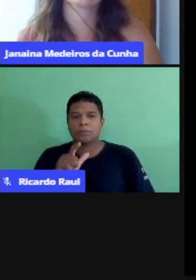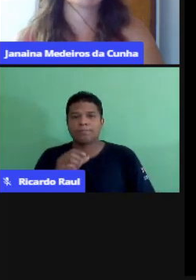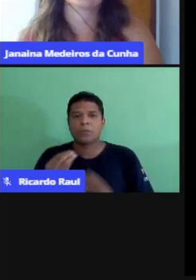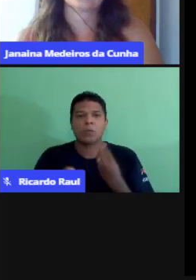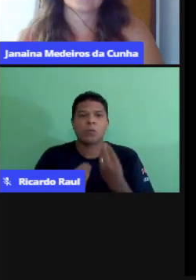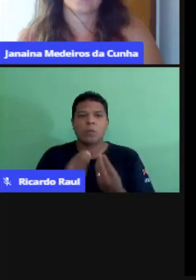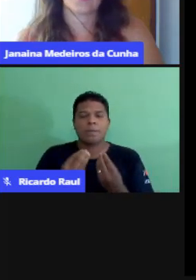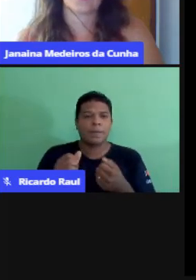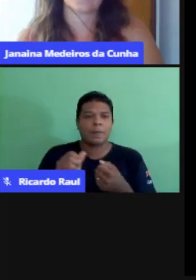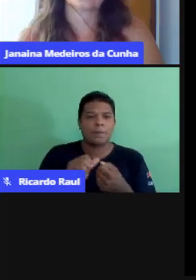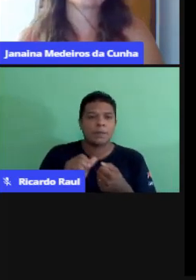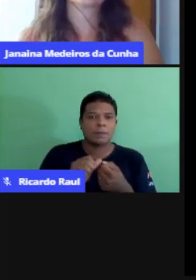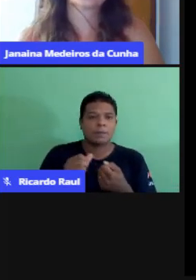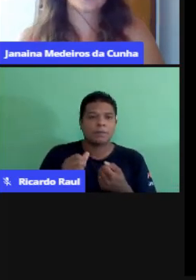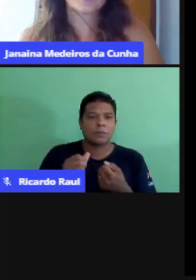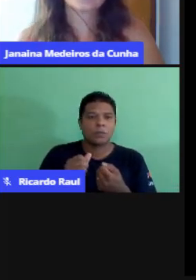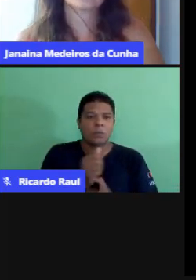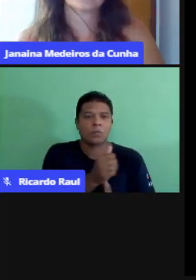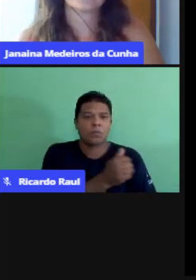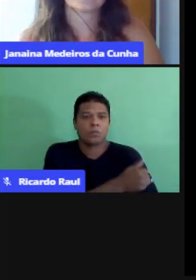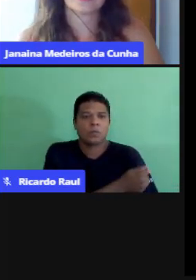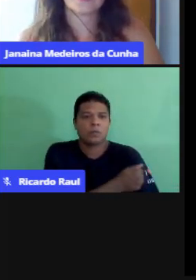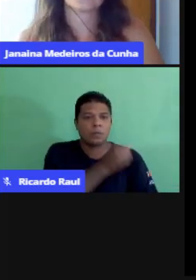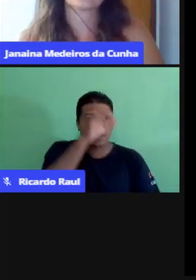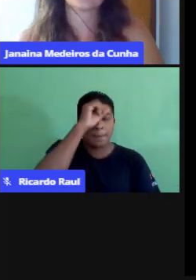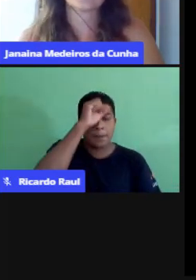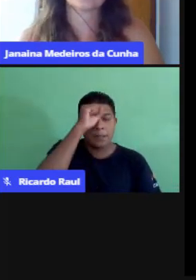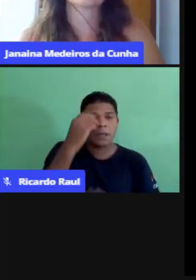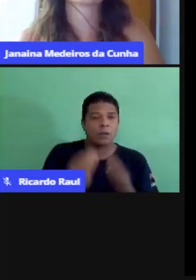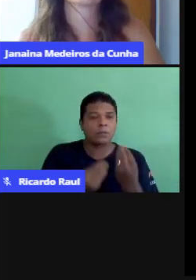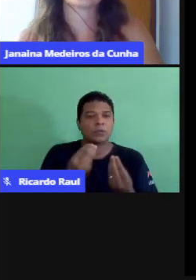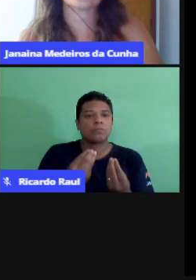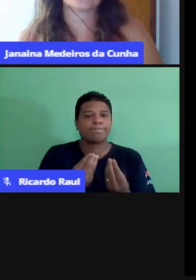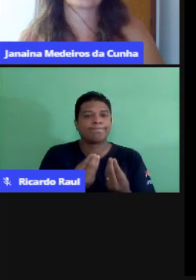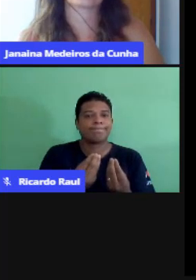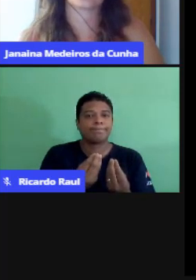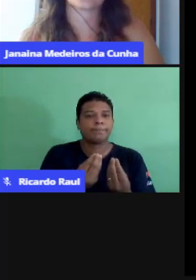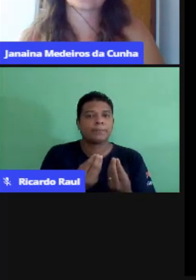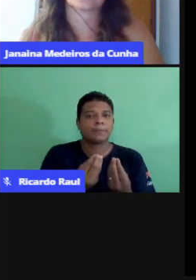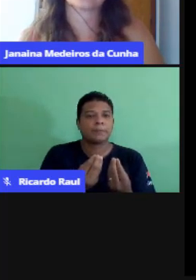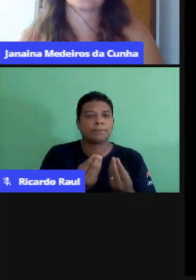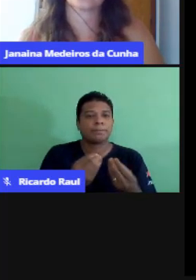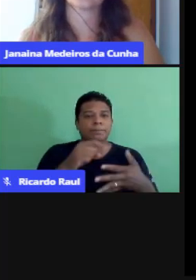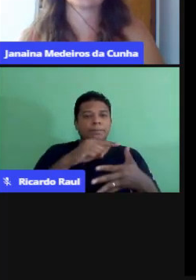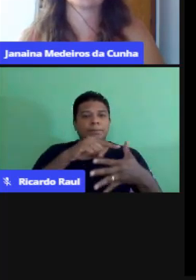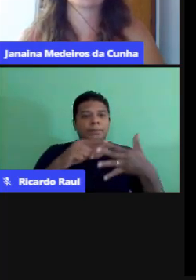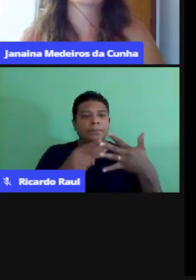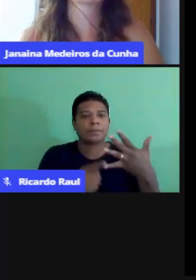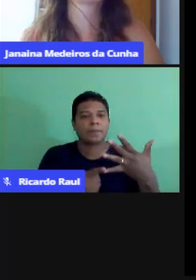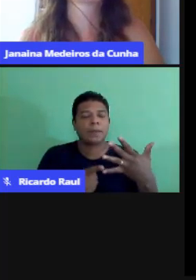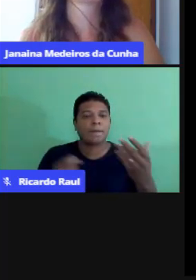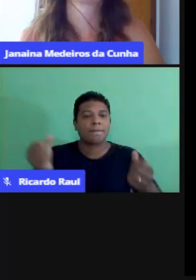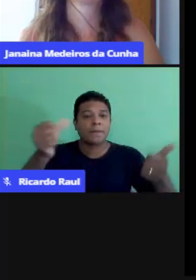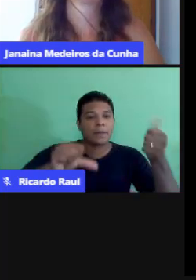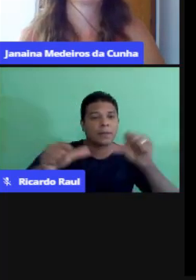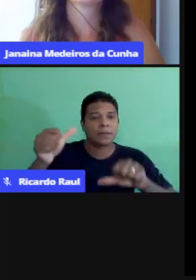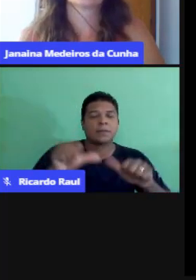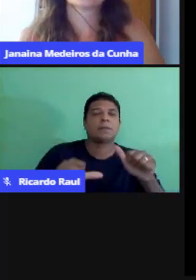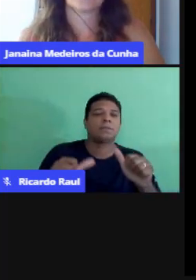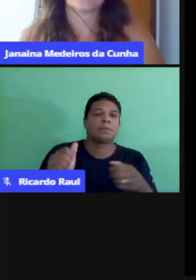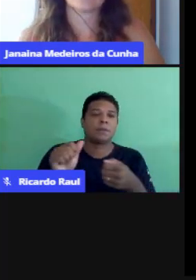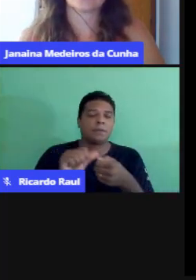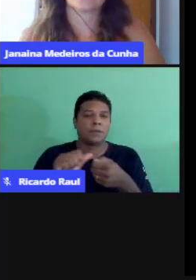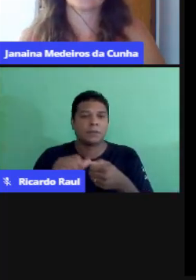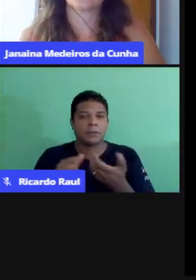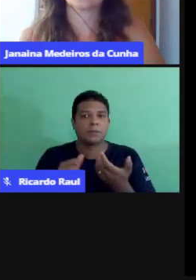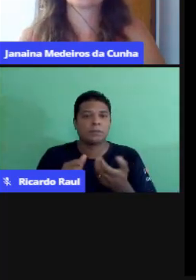alcançar esse aluno? Que tipo de avaliação eu vou poder fazer para alcançar esse aluno, né? Então, ter